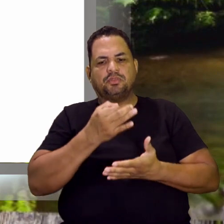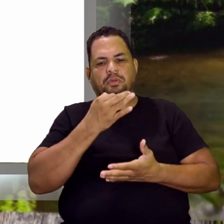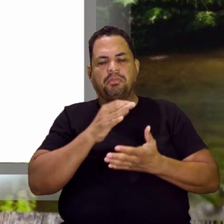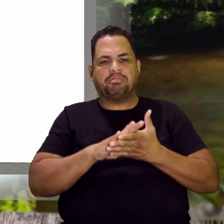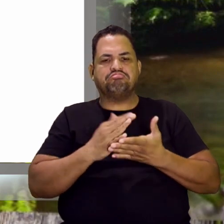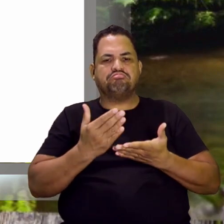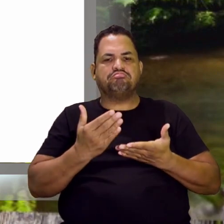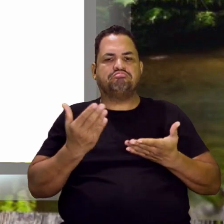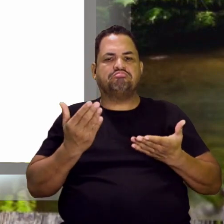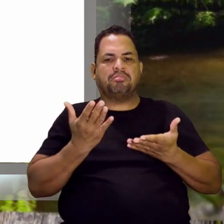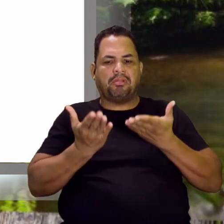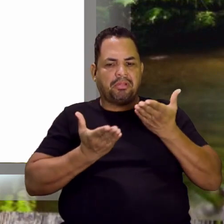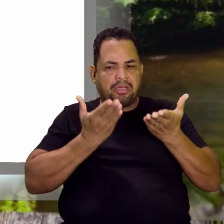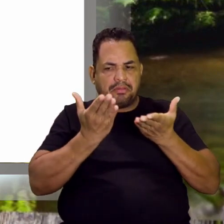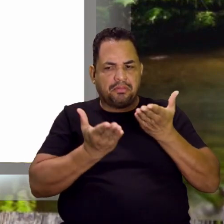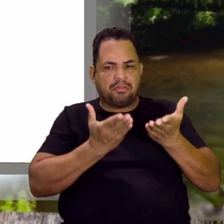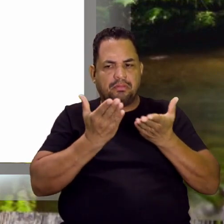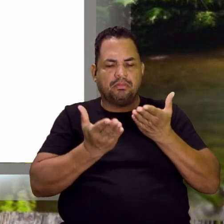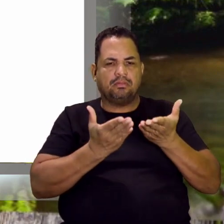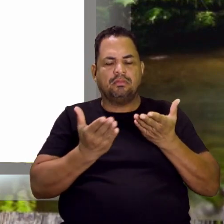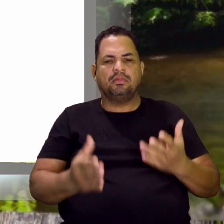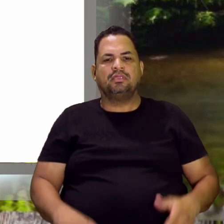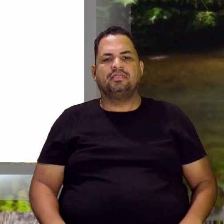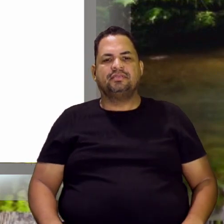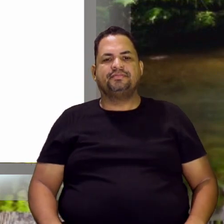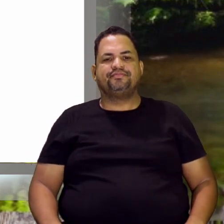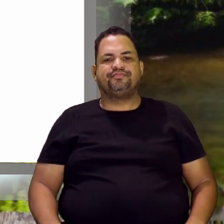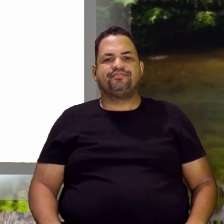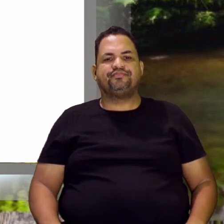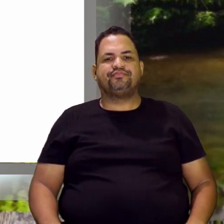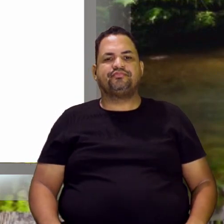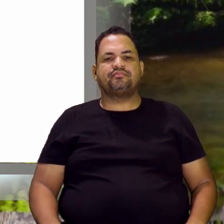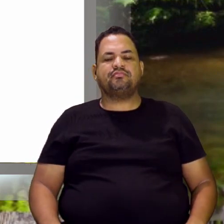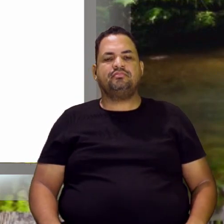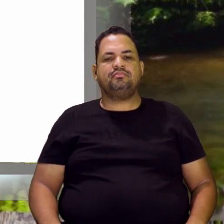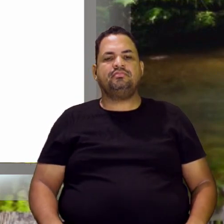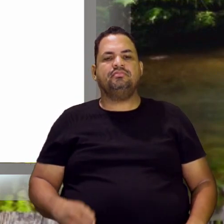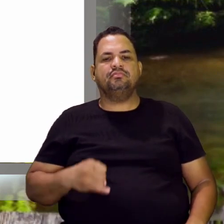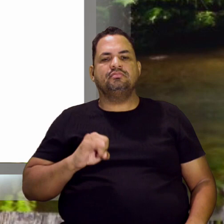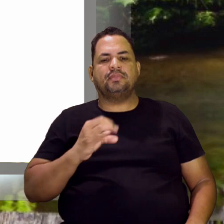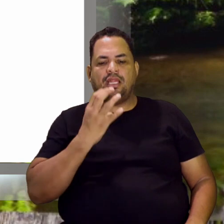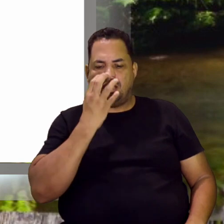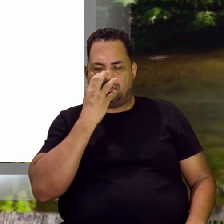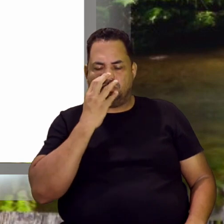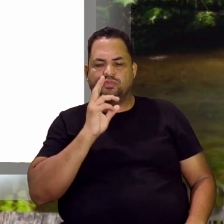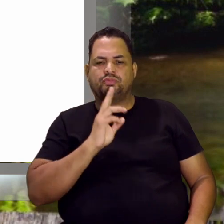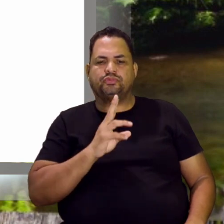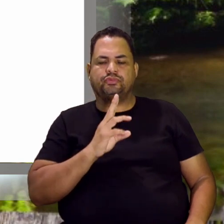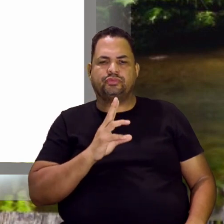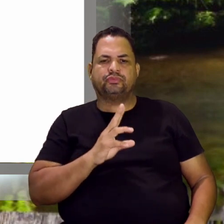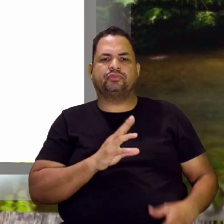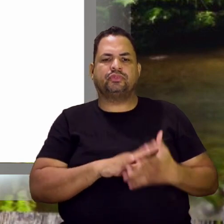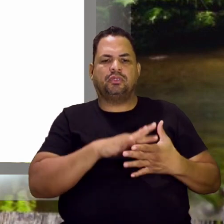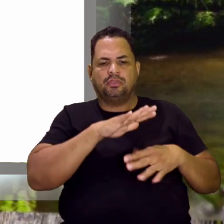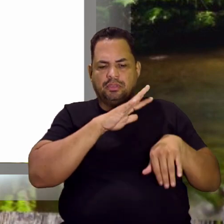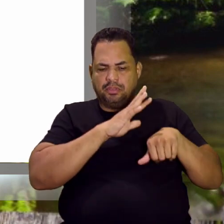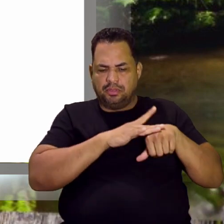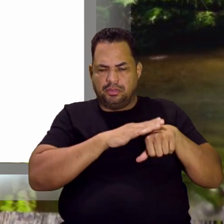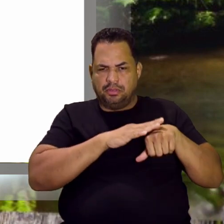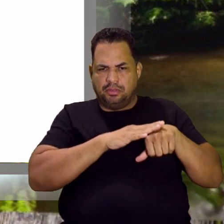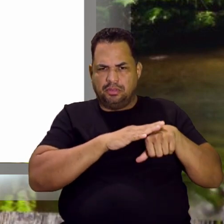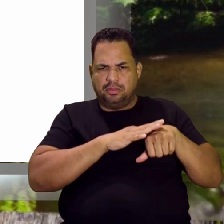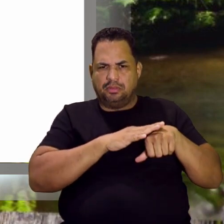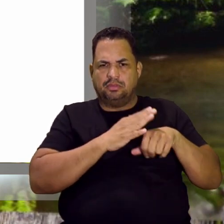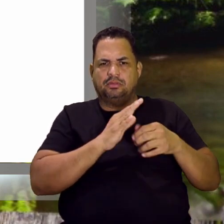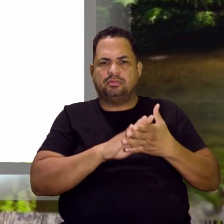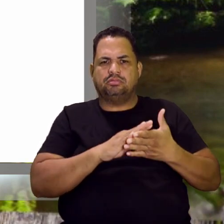efeito, entendeu? Então, agora, se o cachorro realmente continua ruim, então é sinal que